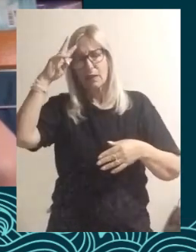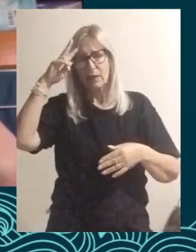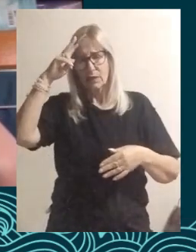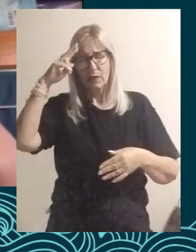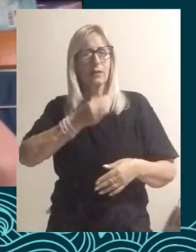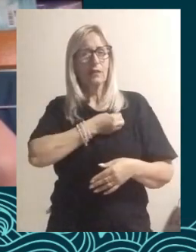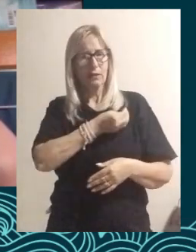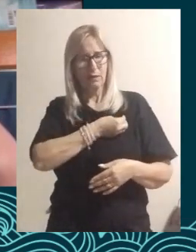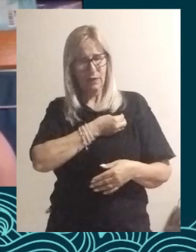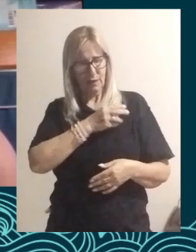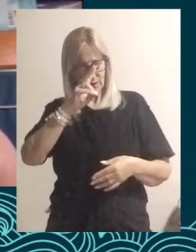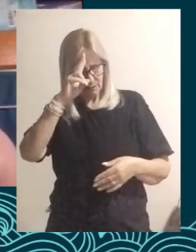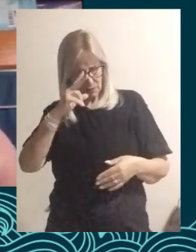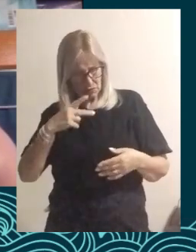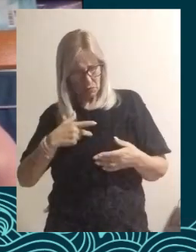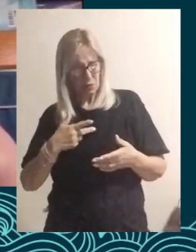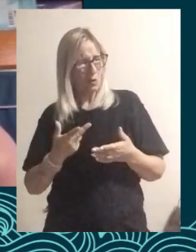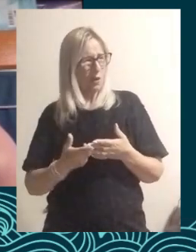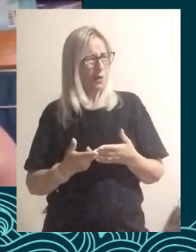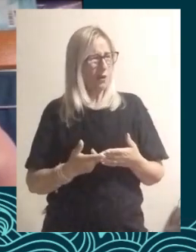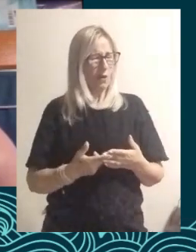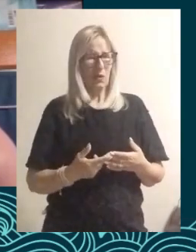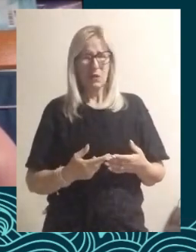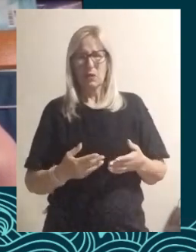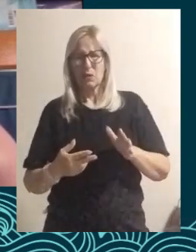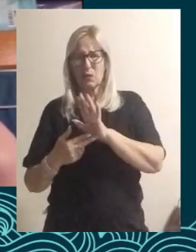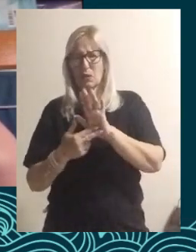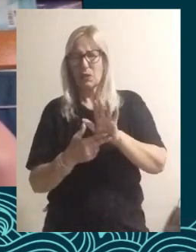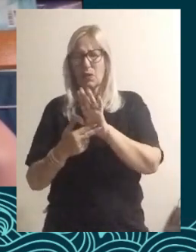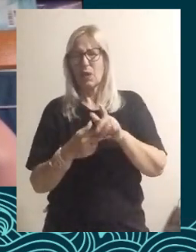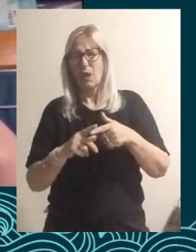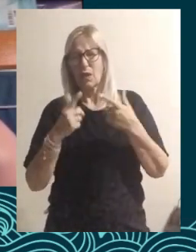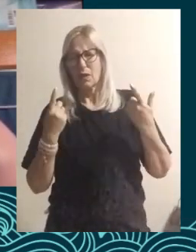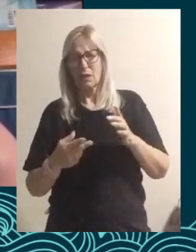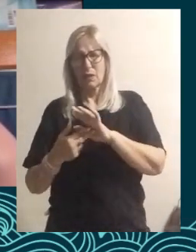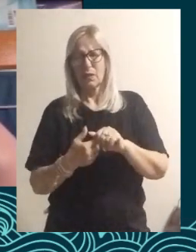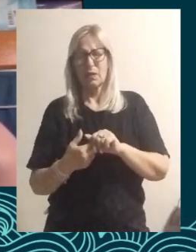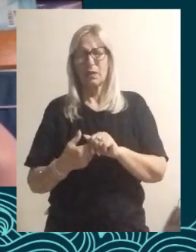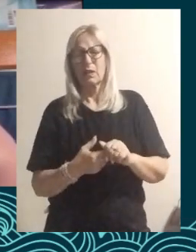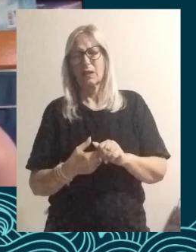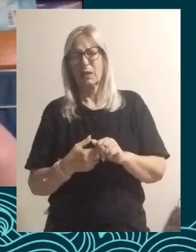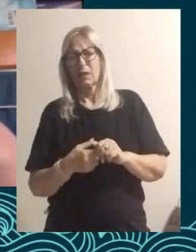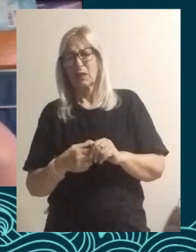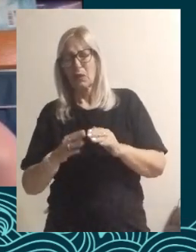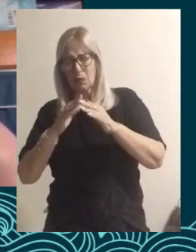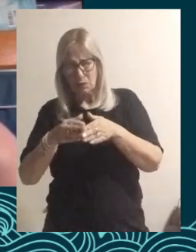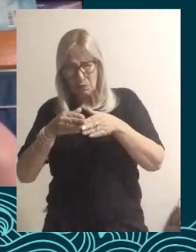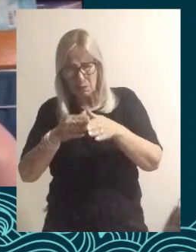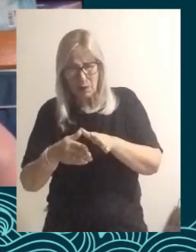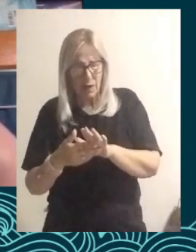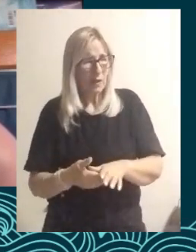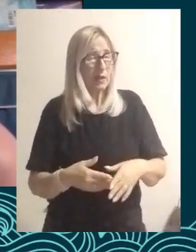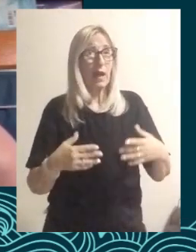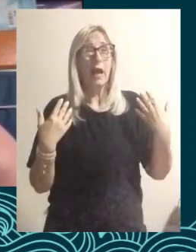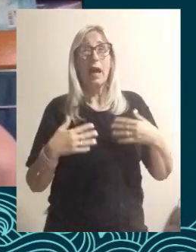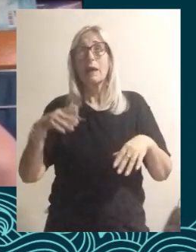a ter controle, pelo menos, da nossa história. Então, quando as tempestades estão muito fortes, quando o vento está muito forte, quando o